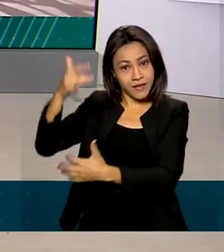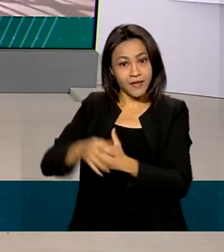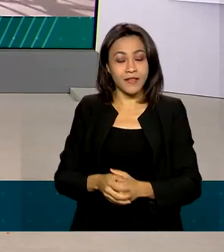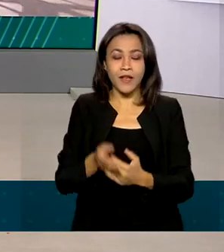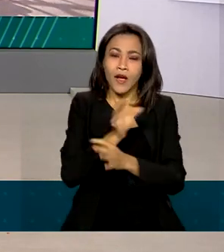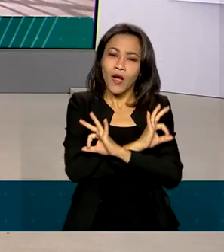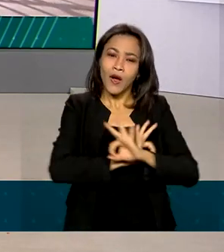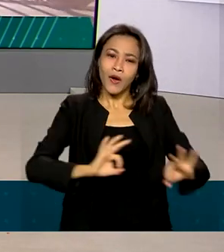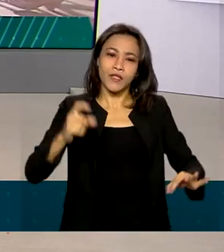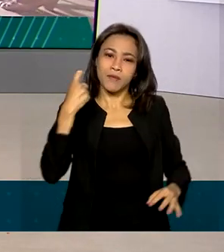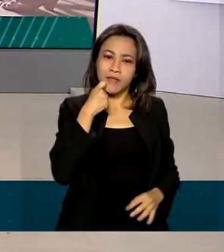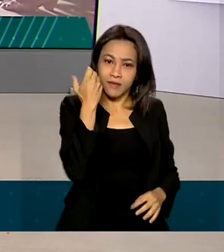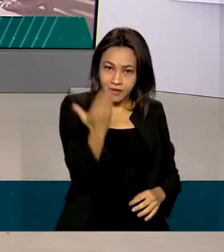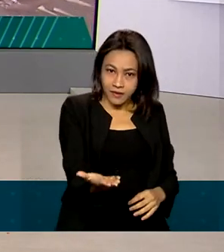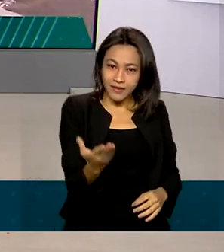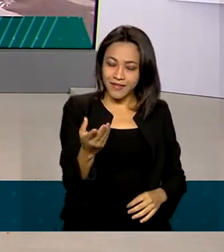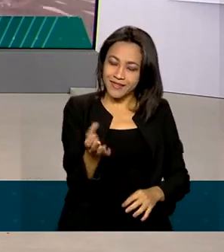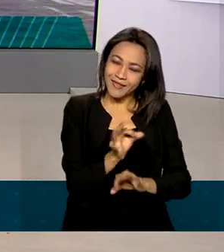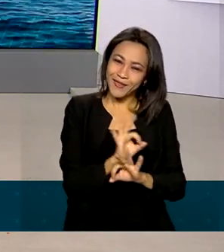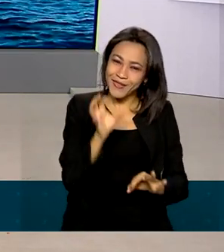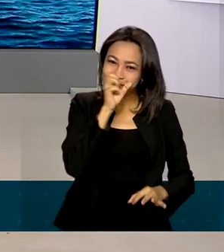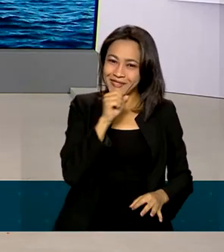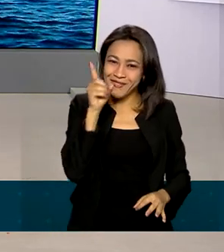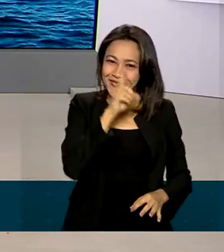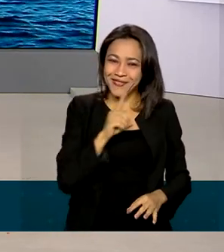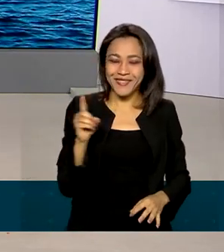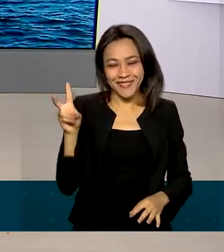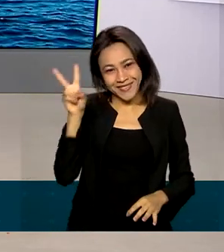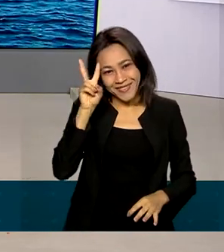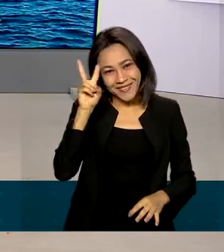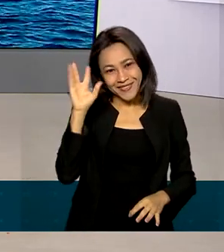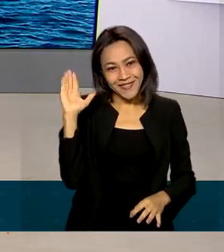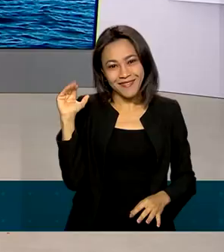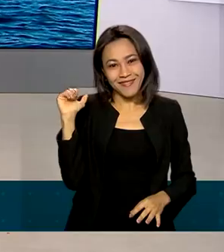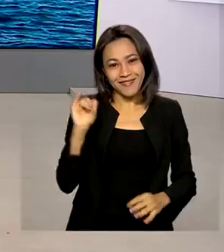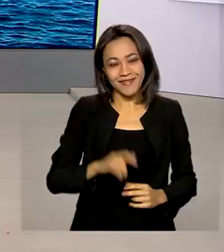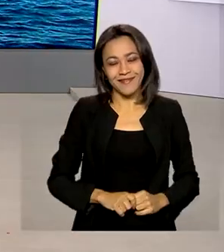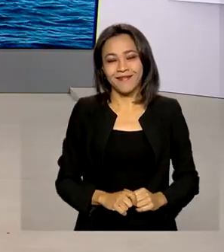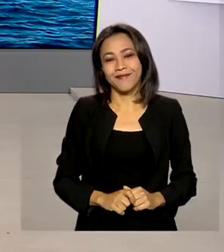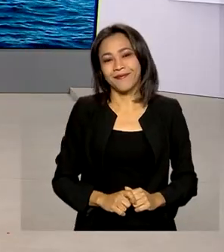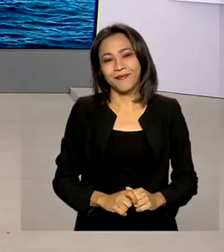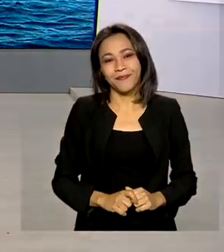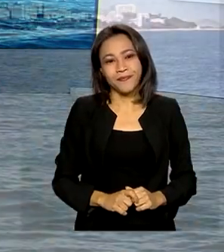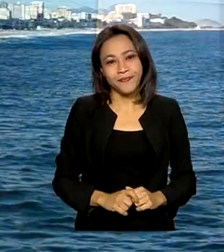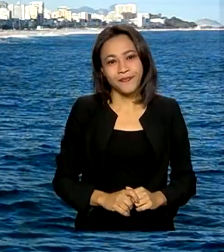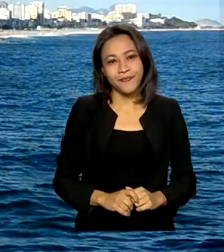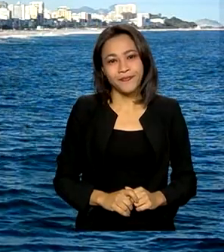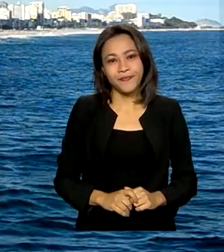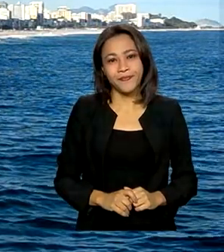Brasil uma ótima sexta-feira para você um excelente fim de semana E até segunda tchau tchau